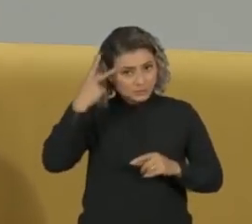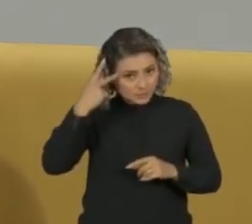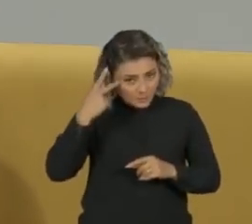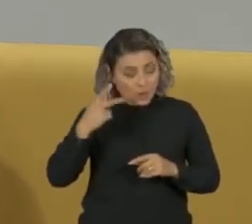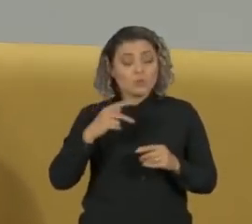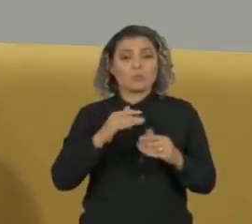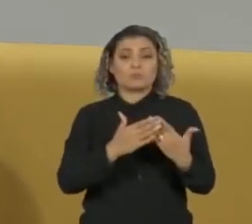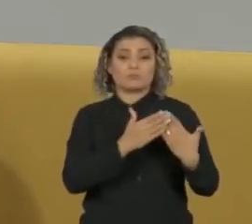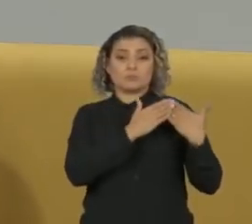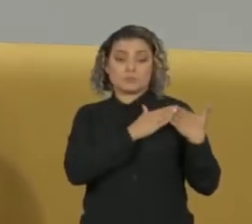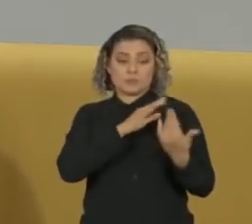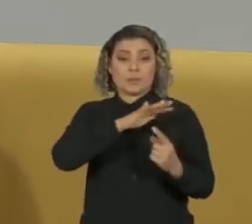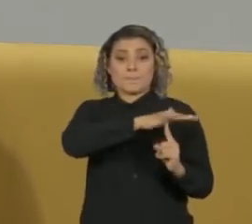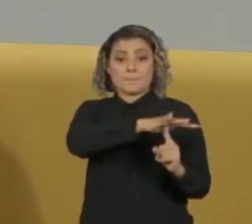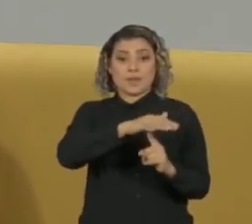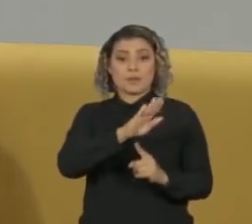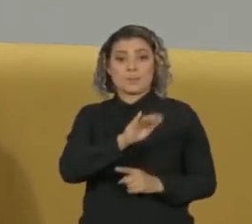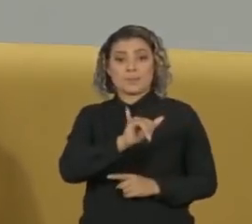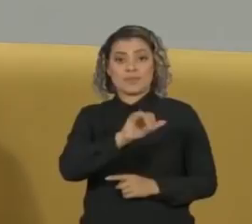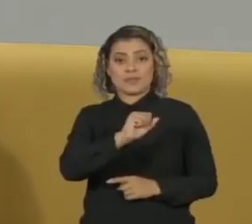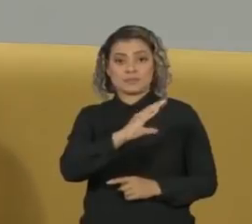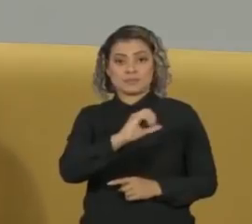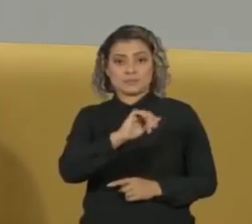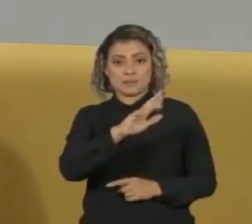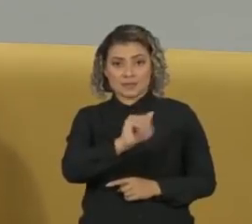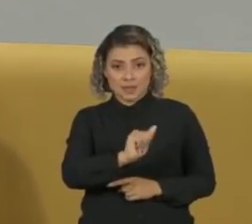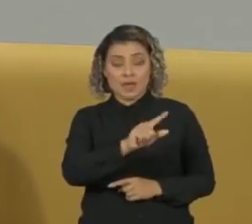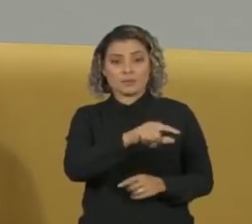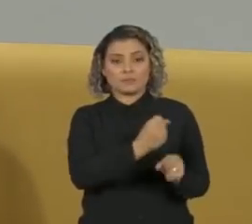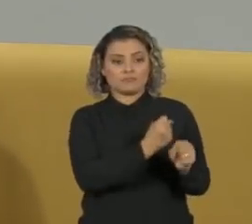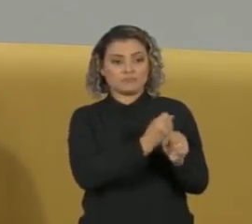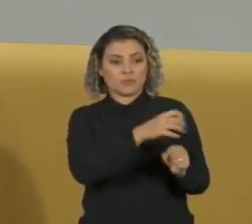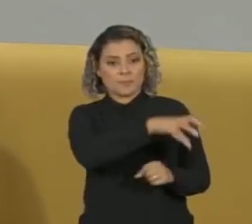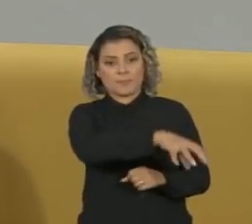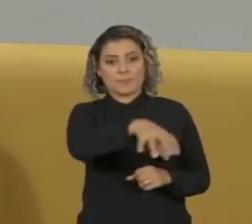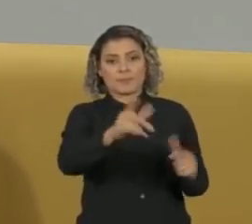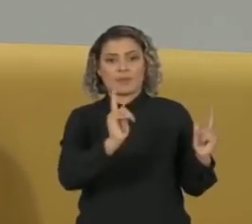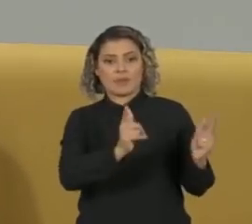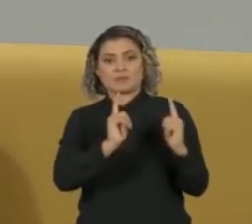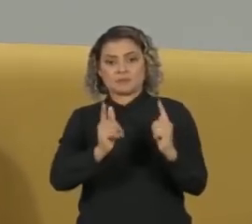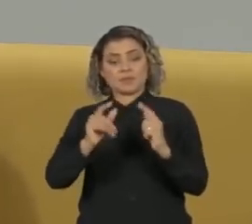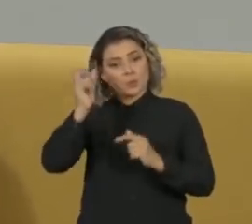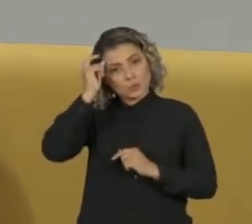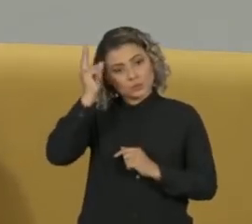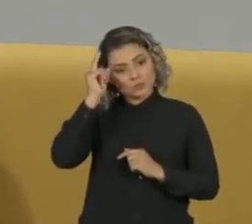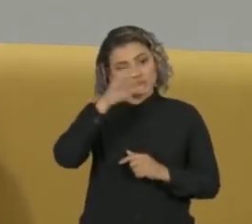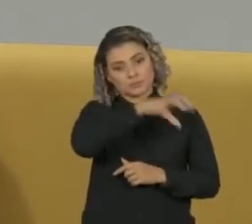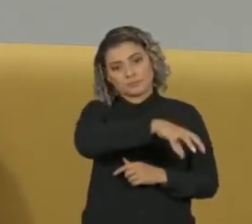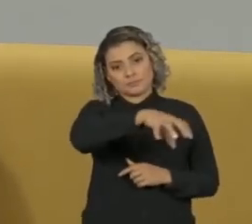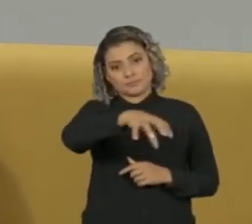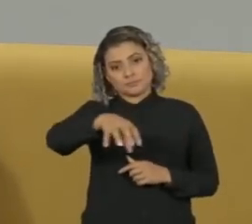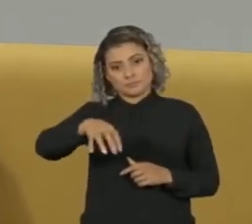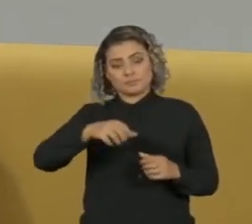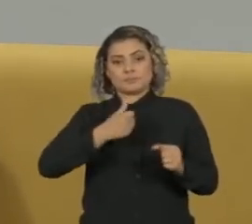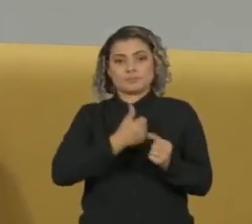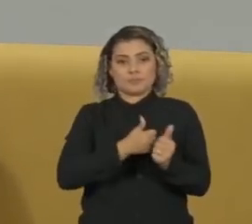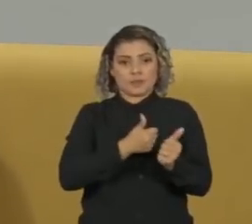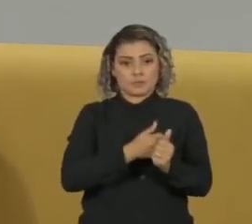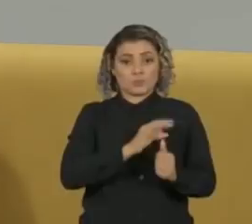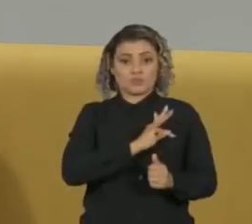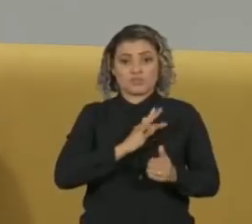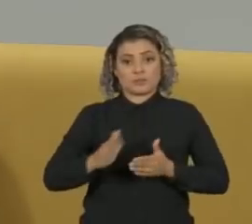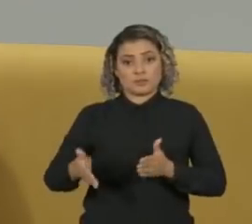o Parque da Biacica integra um projeto de construir vários núcleos de lazer e cultura nas regiões de várzea do Rio